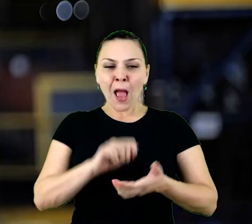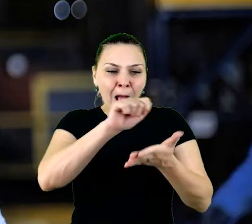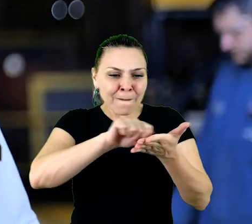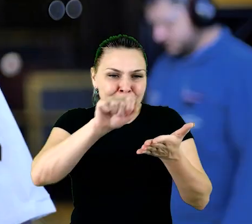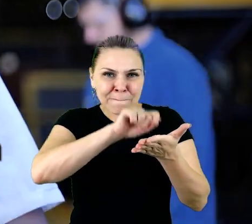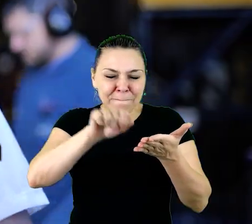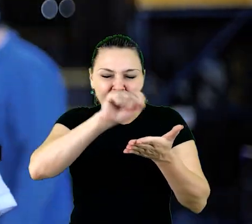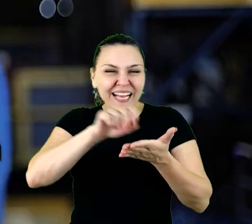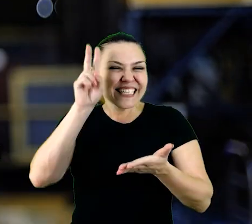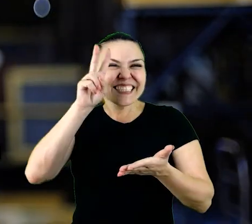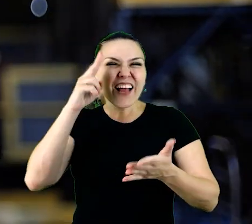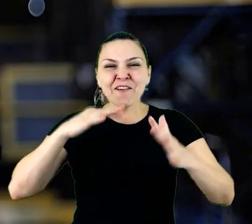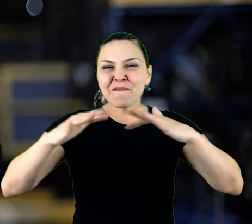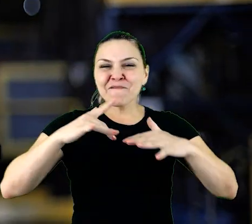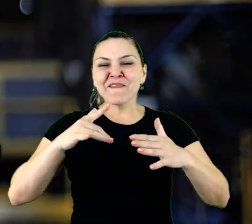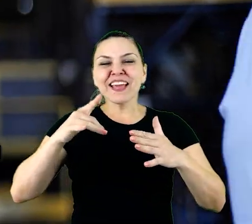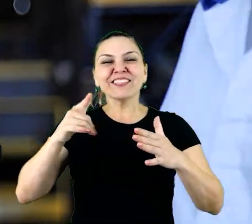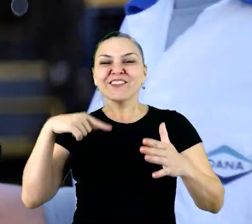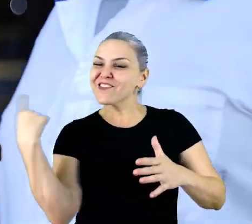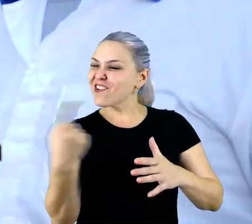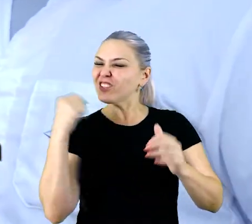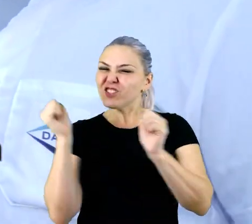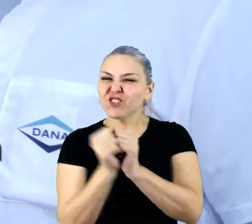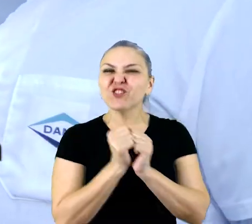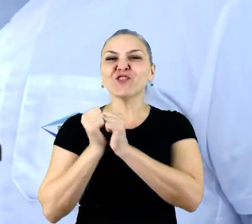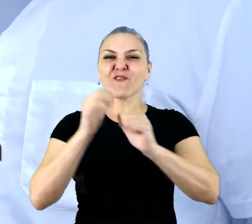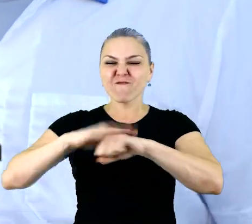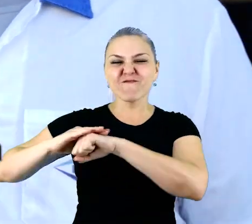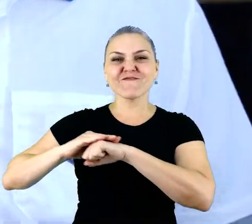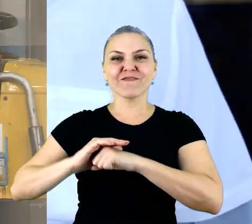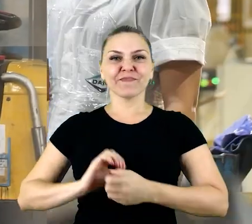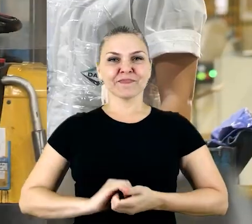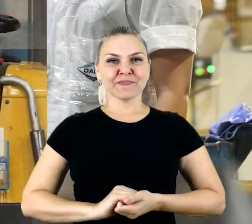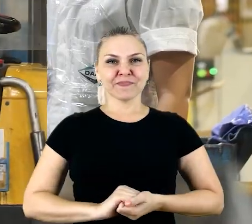mais uma página de uma história em movimento que escrevemos juntos